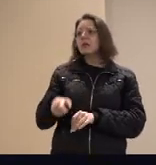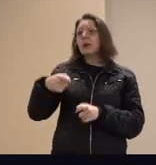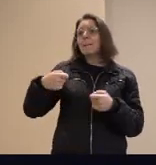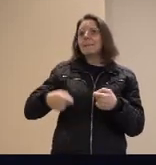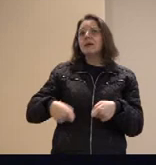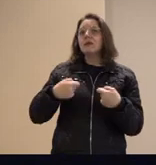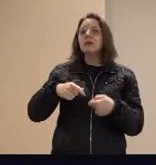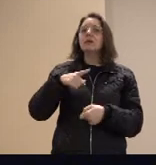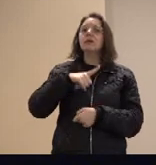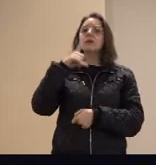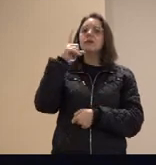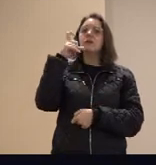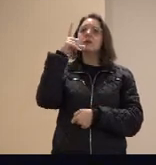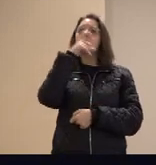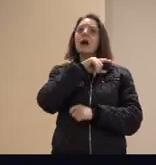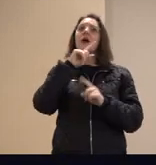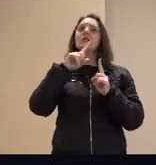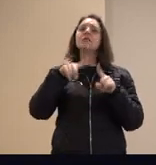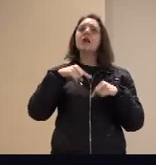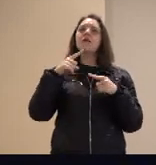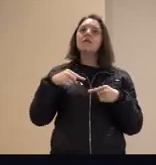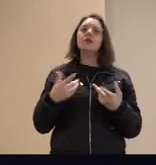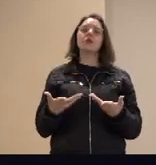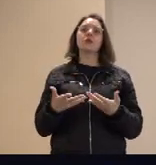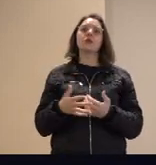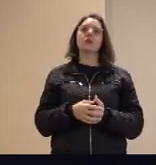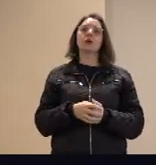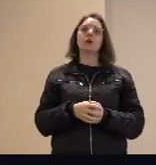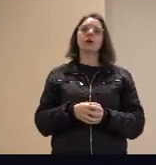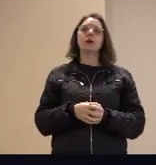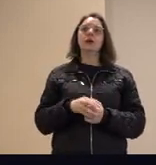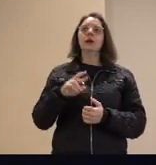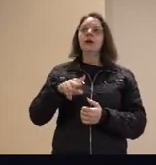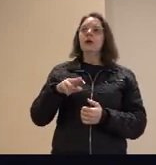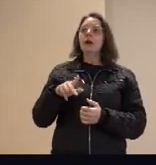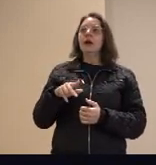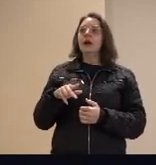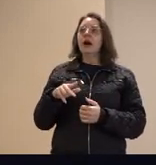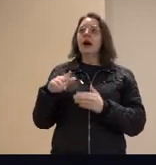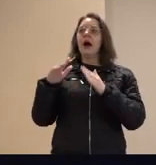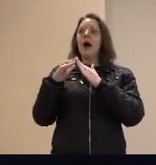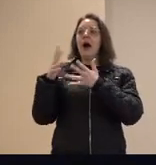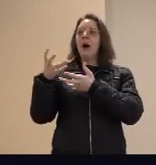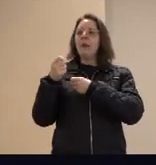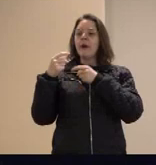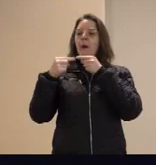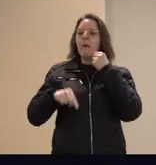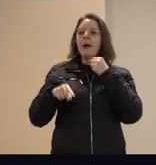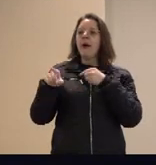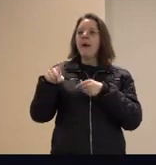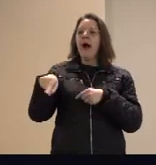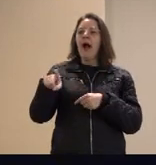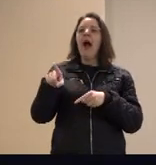essas dificuldades, desafios que vão existir. Então, não é que a casa não é para eles, a casa é também para eles, mas